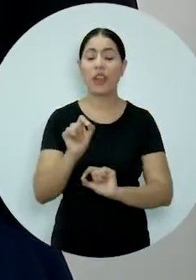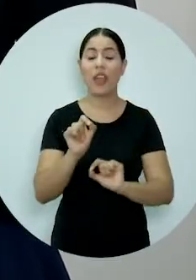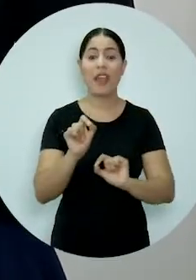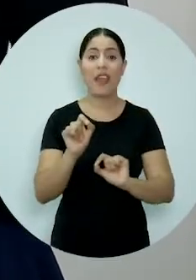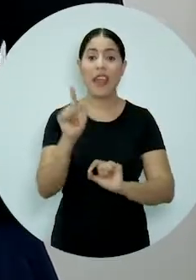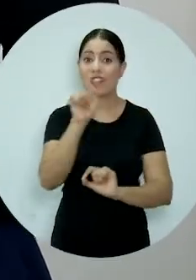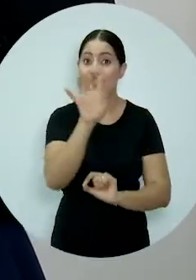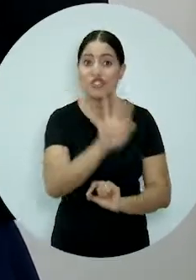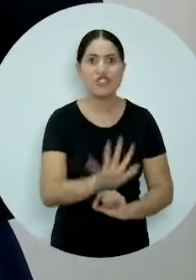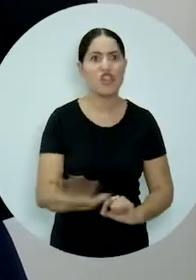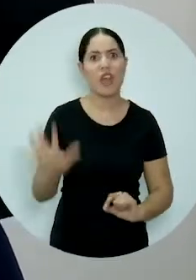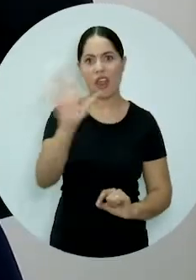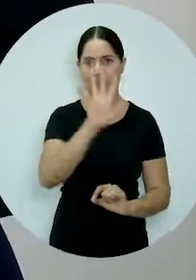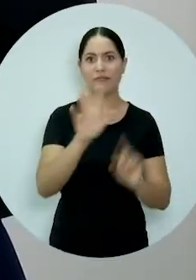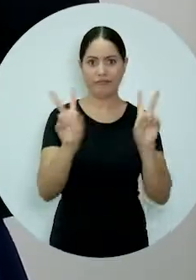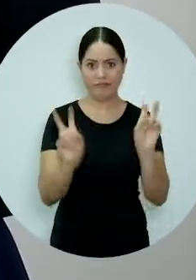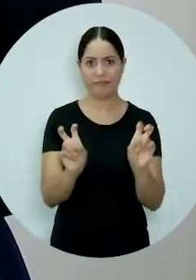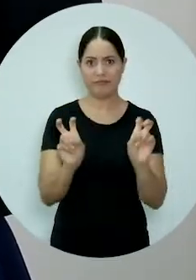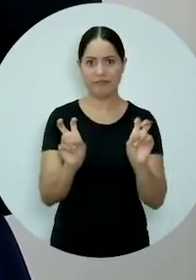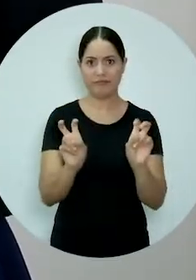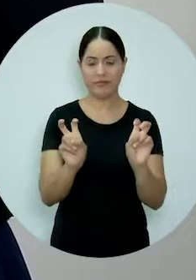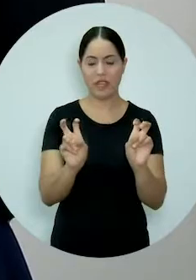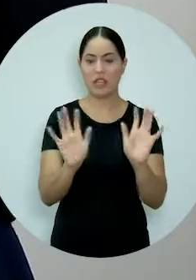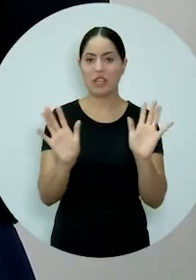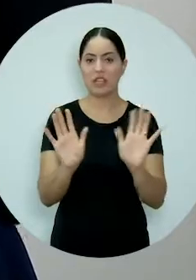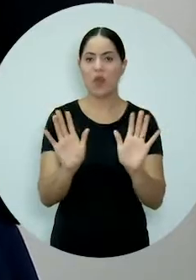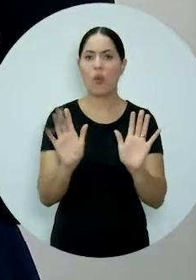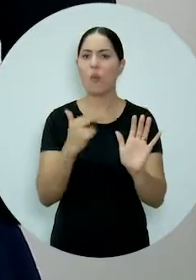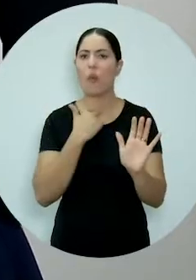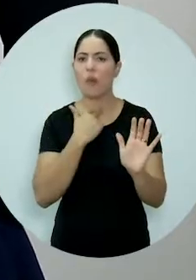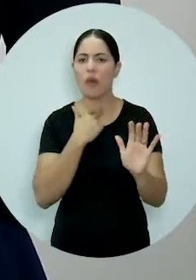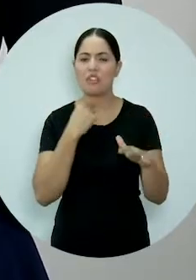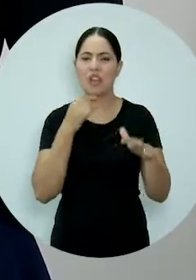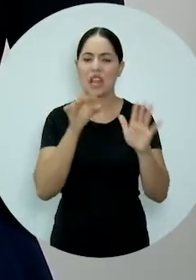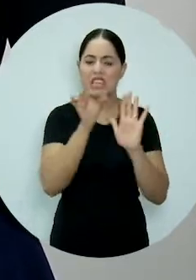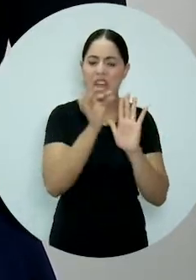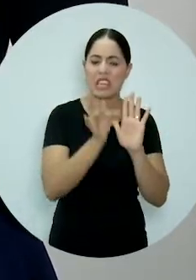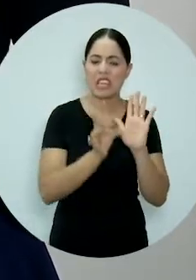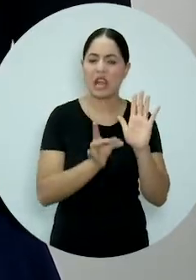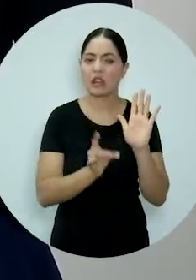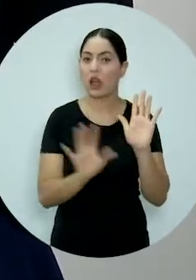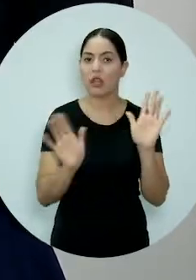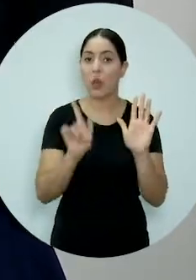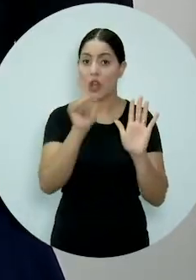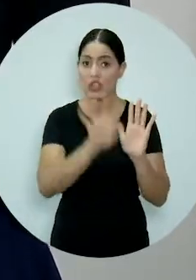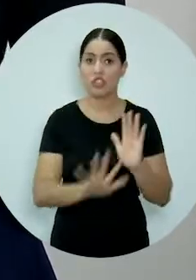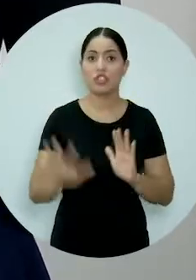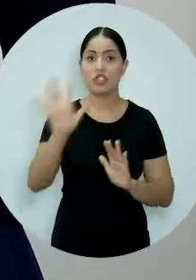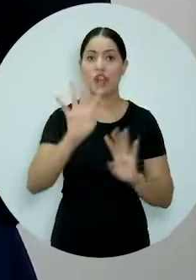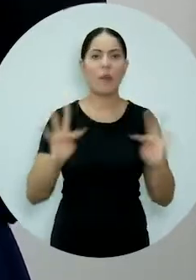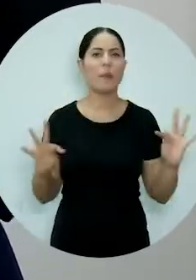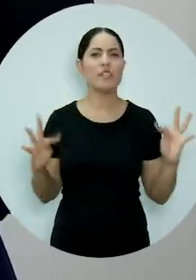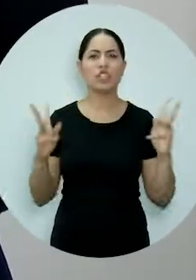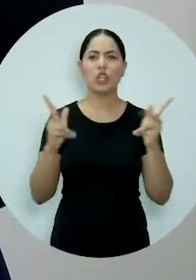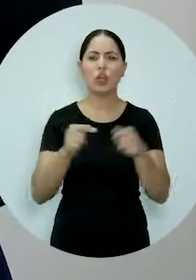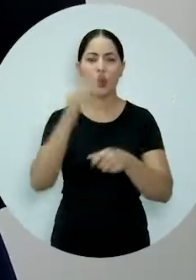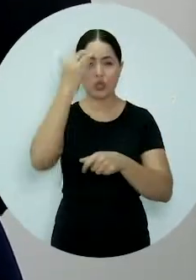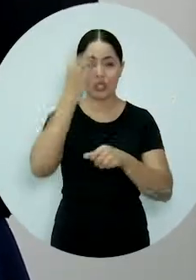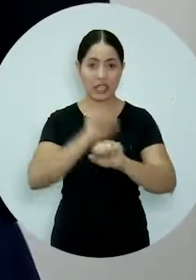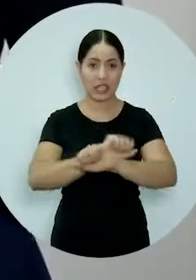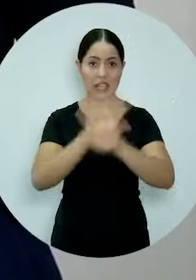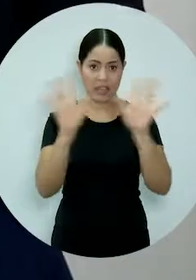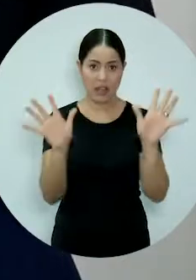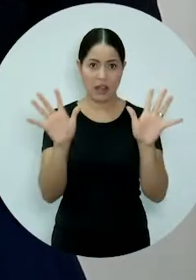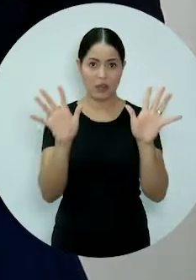como o próprio nome diz, de uma maneira geral, não descendo a minúcias, mas que dê condições de